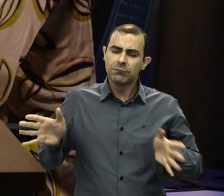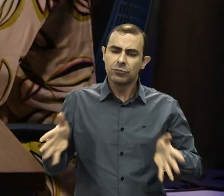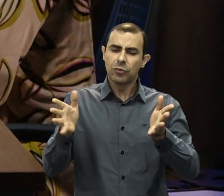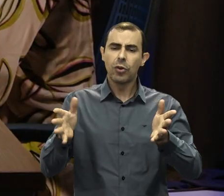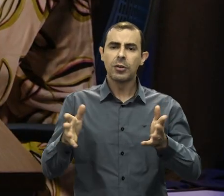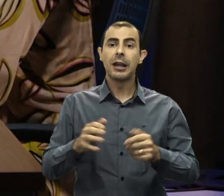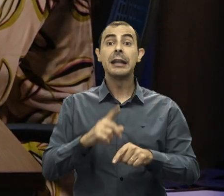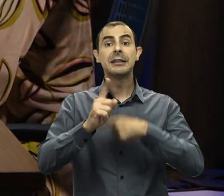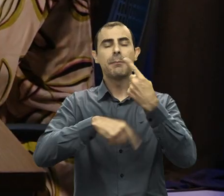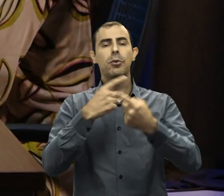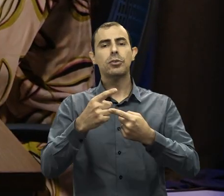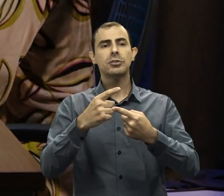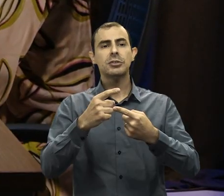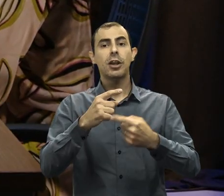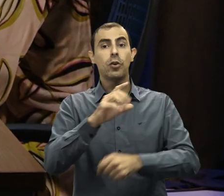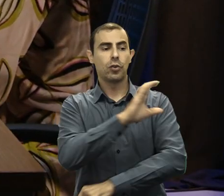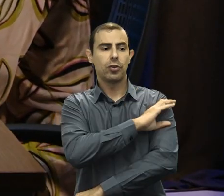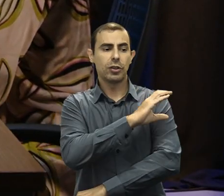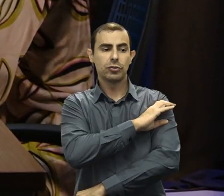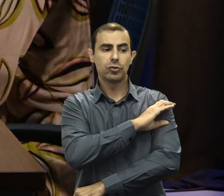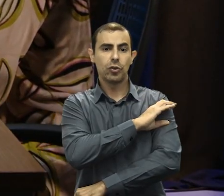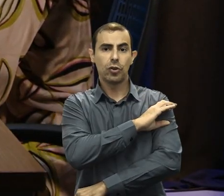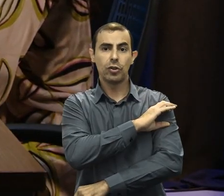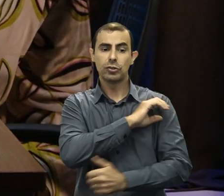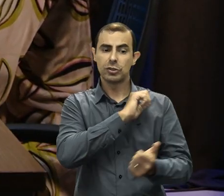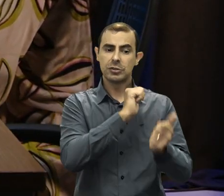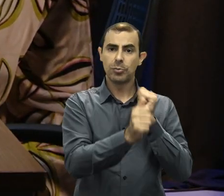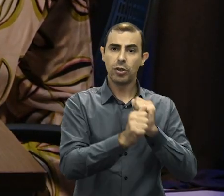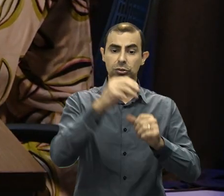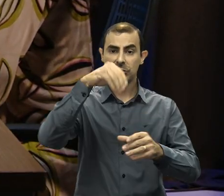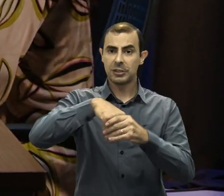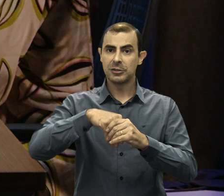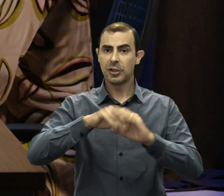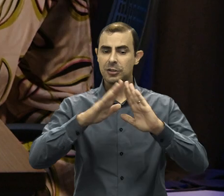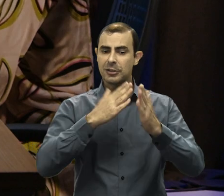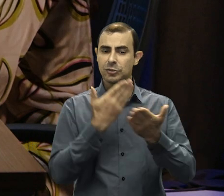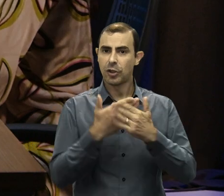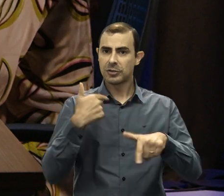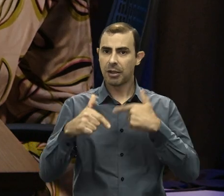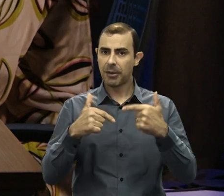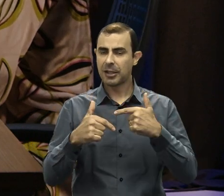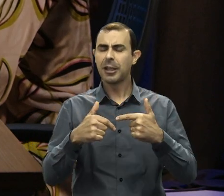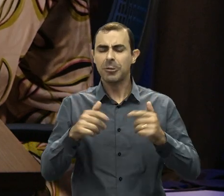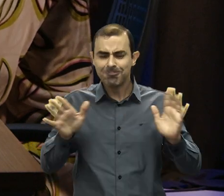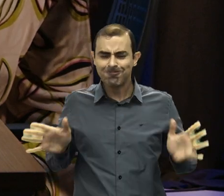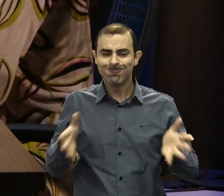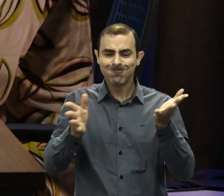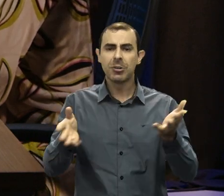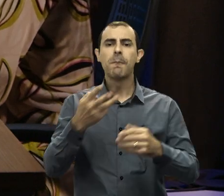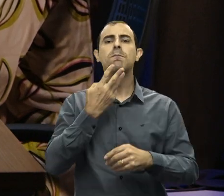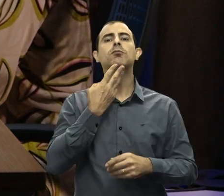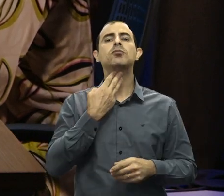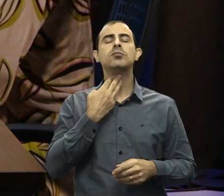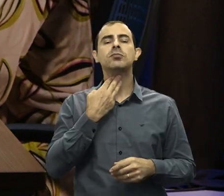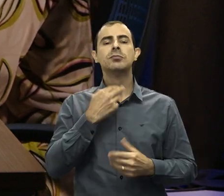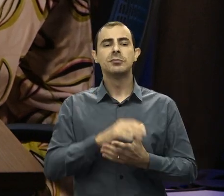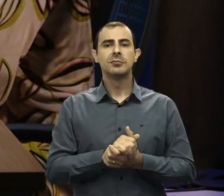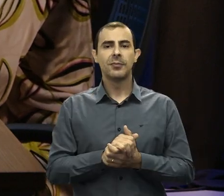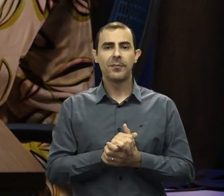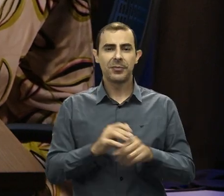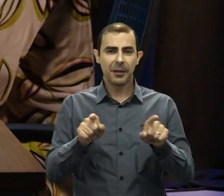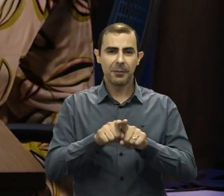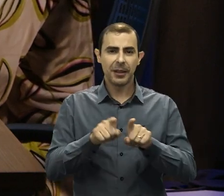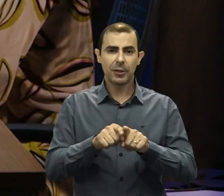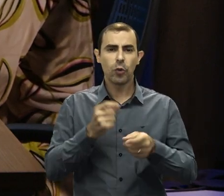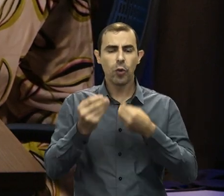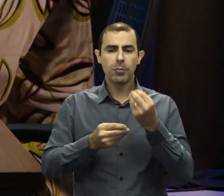isso. Aí depois, quando eu fui ser coordenador de esportes nas escolas que eu trabalhei, eu sempre procurei motivar isso. Trabalhar